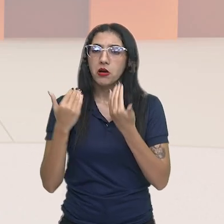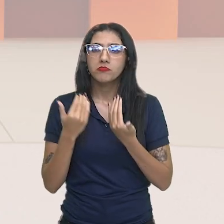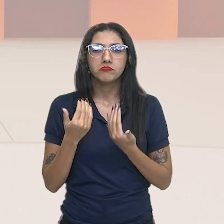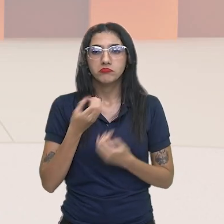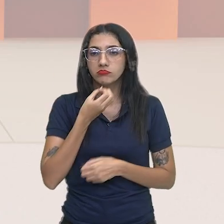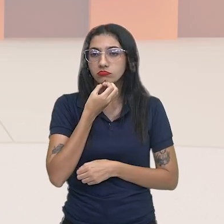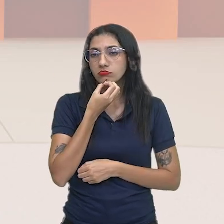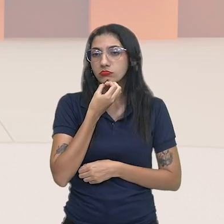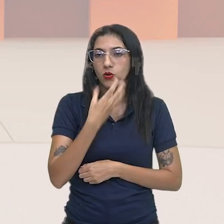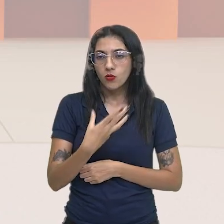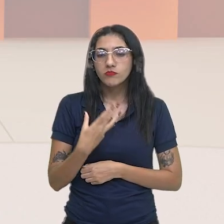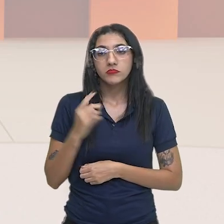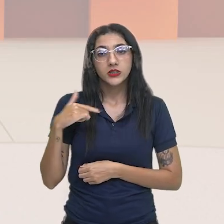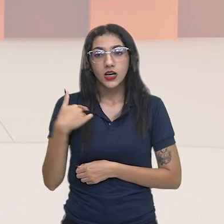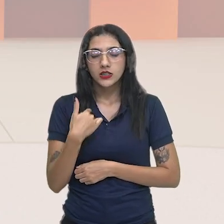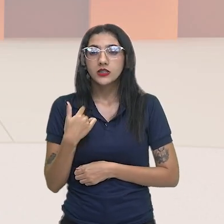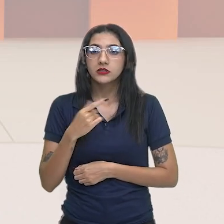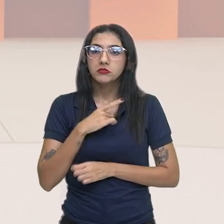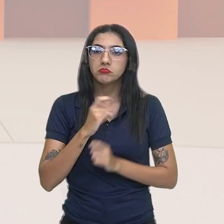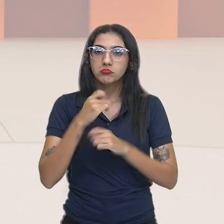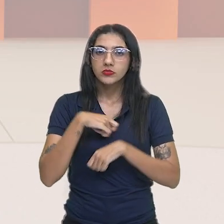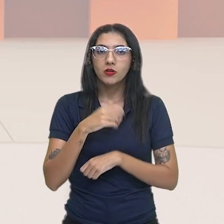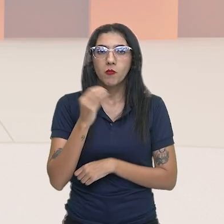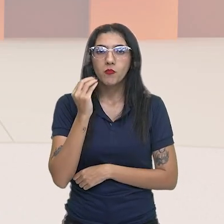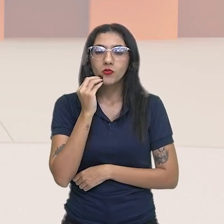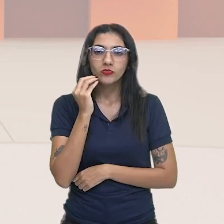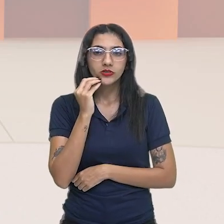nós possamos, então,